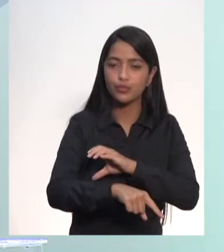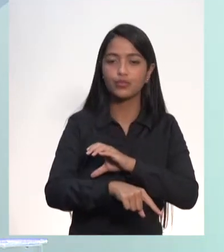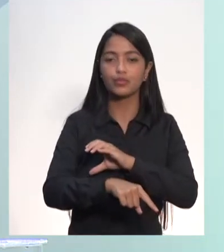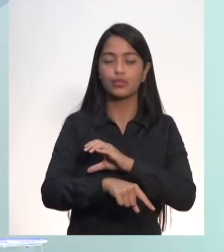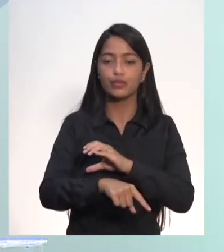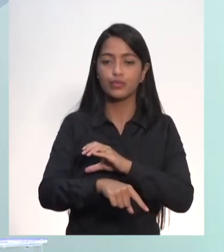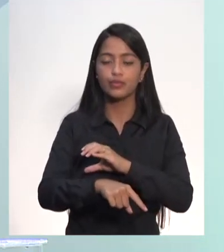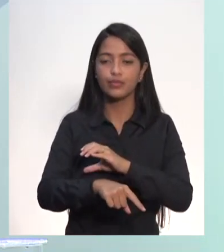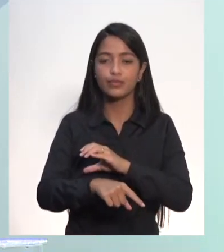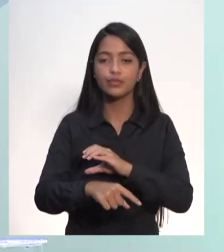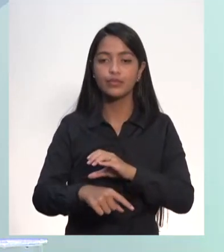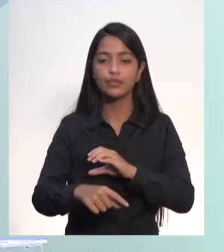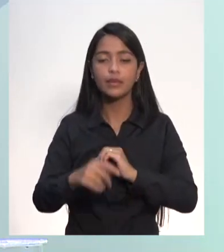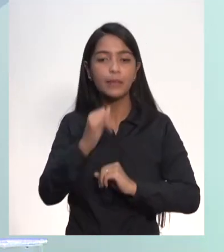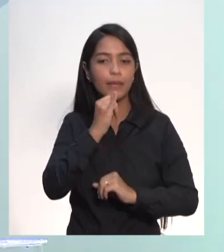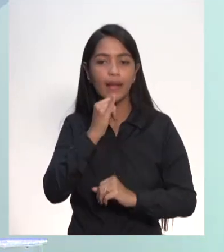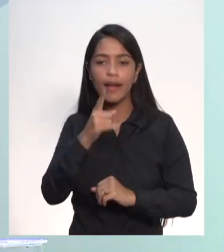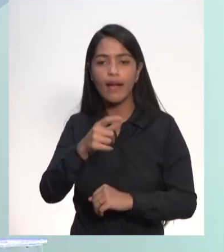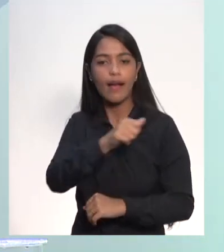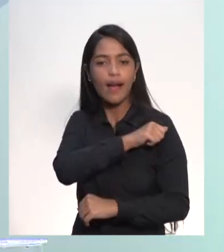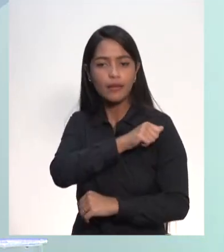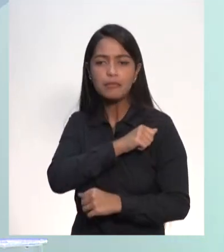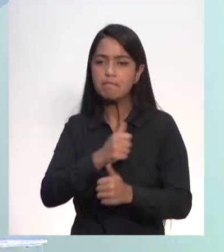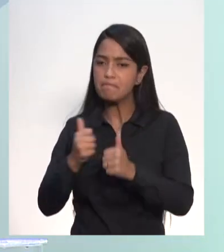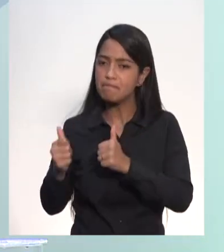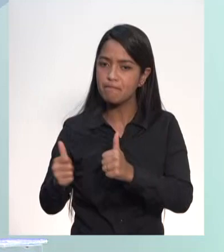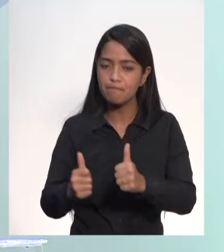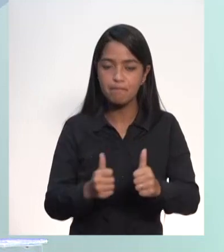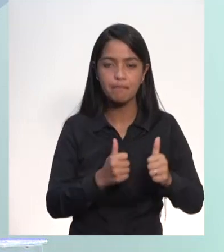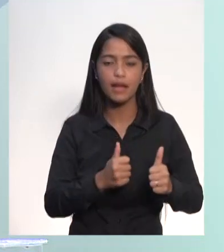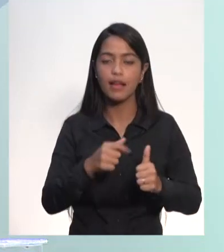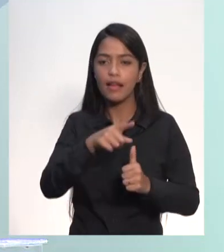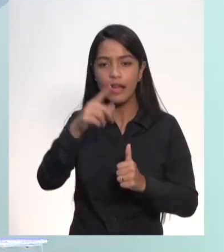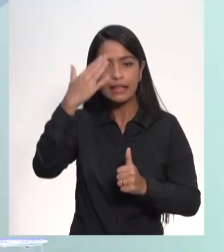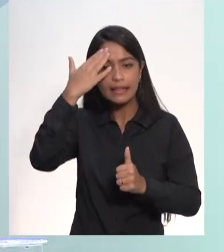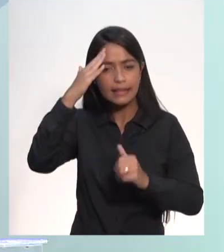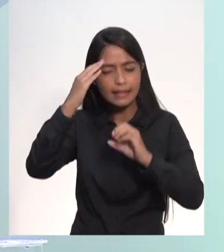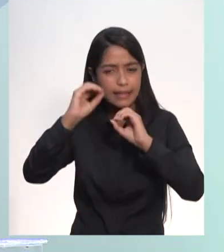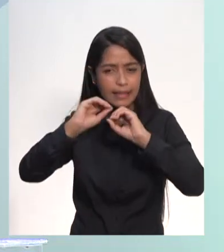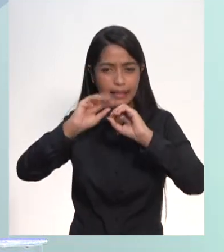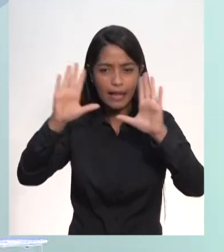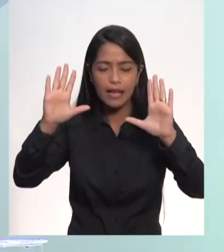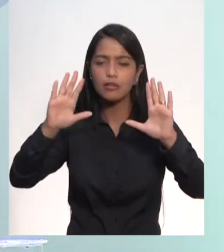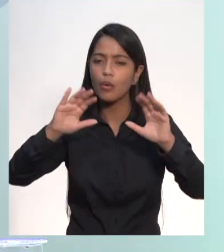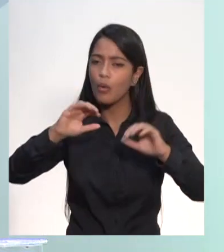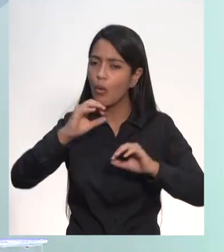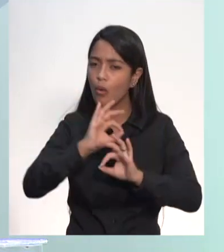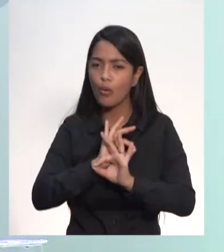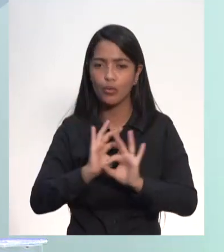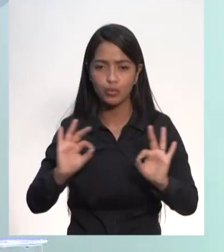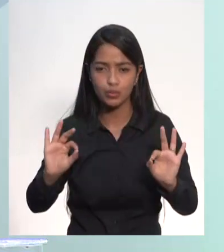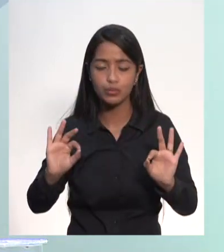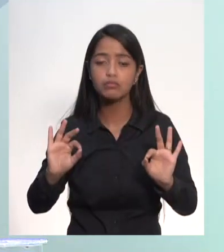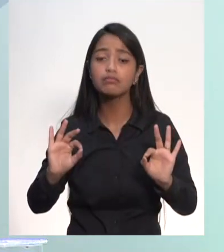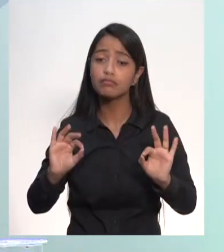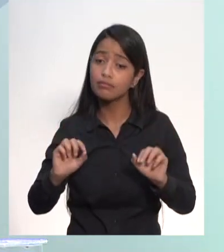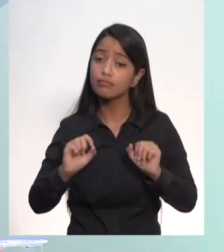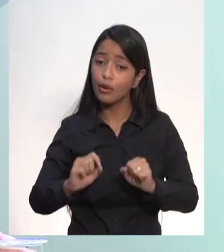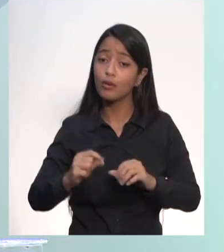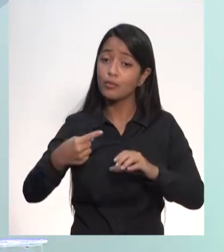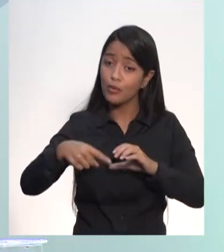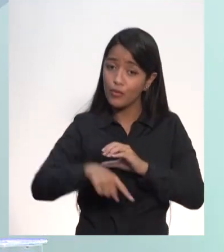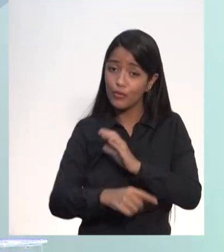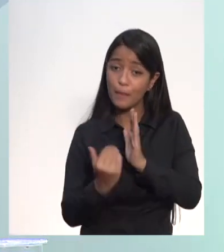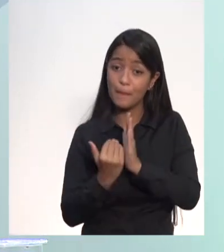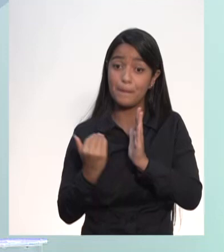foi super bem nas aulas, os alunos entenderam, tiveram um aproveitamento ótimo, mas agora a gente pode também aprofundar,